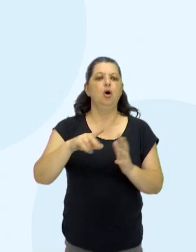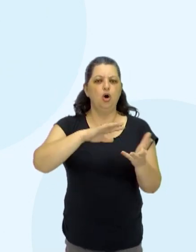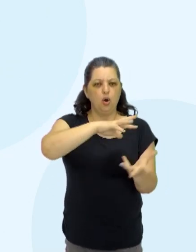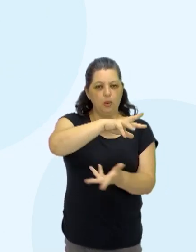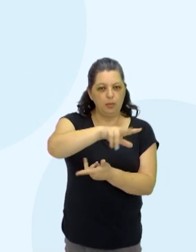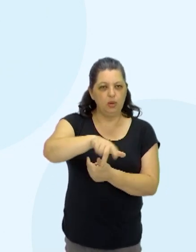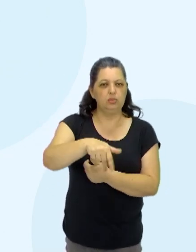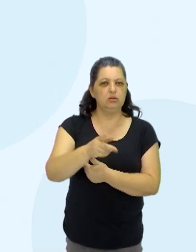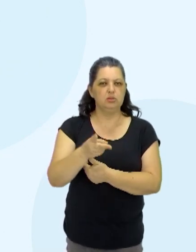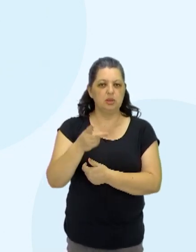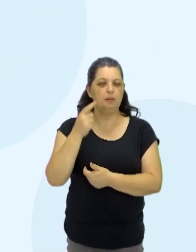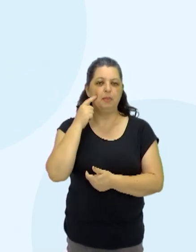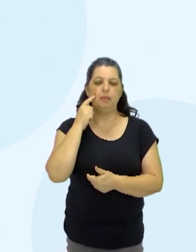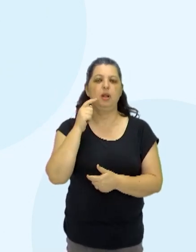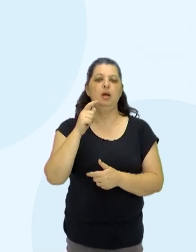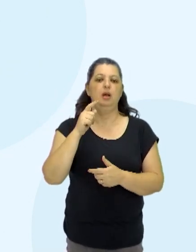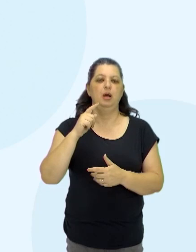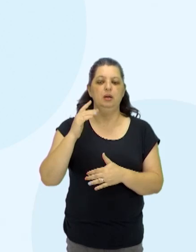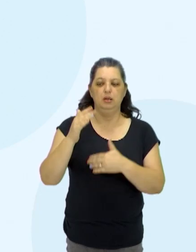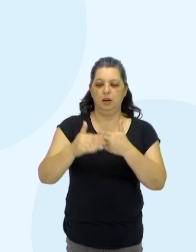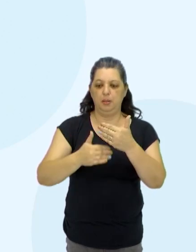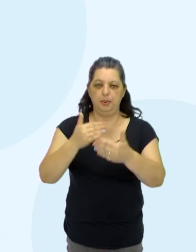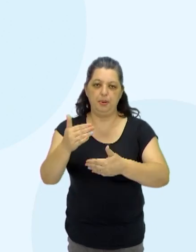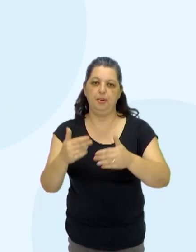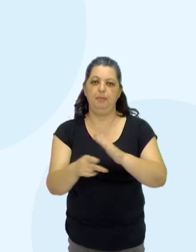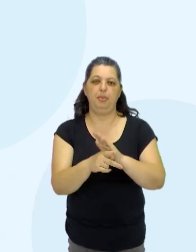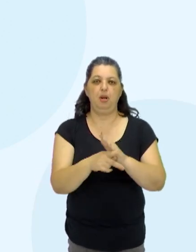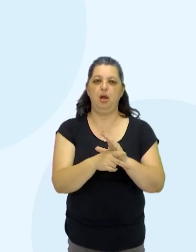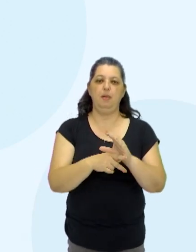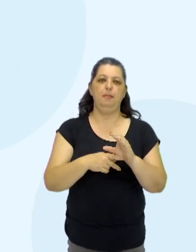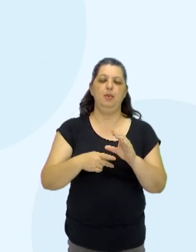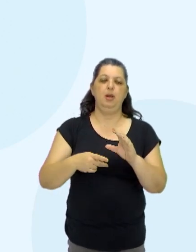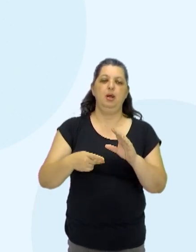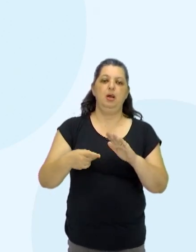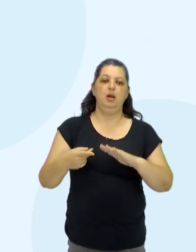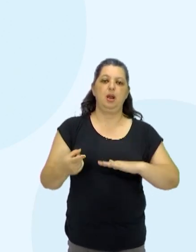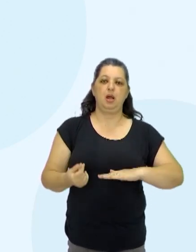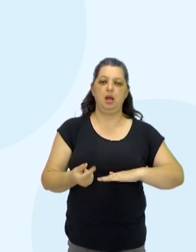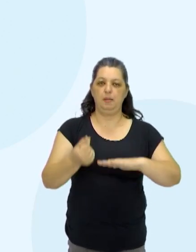mundo ocidental caminhava a passos largos para o capitalismo liberal,